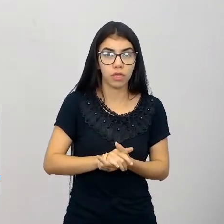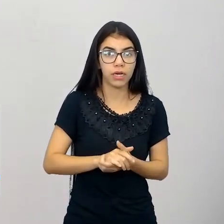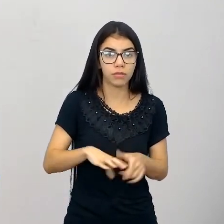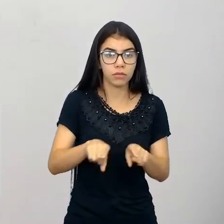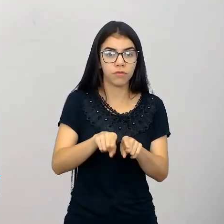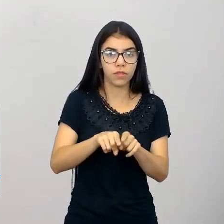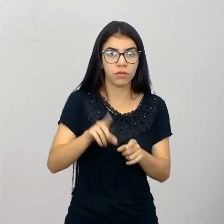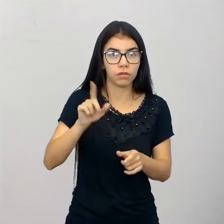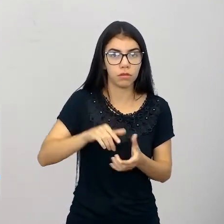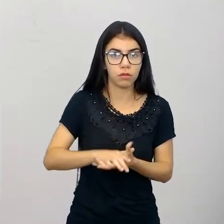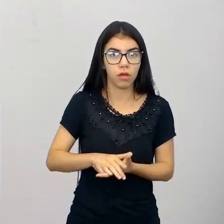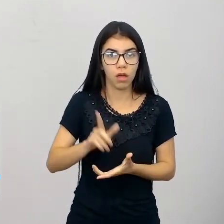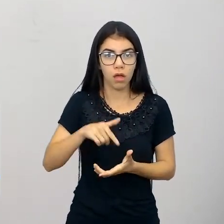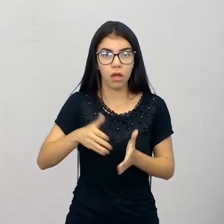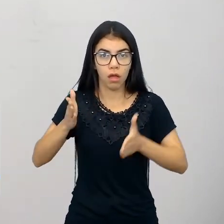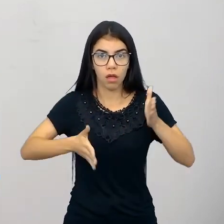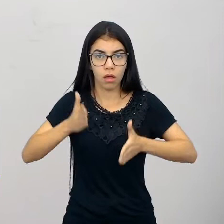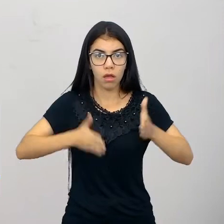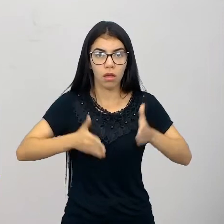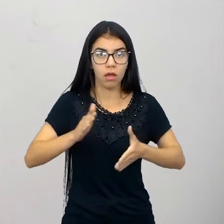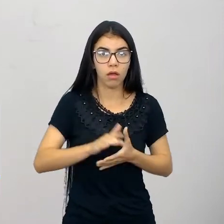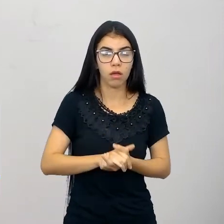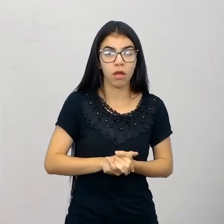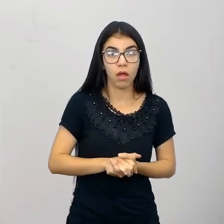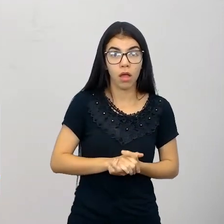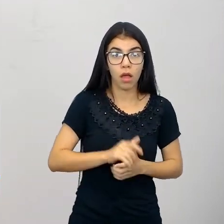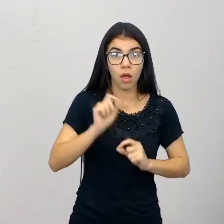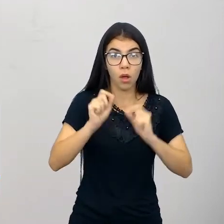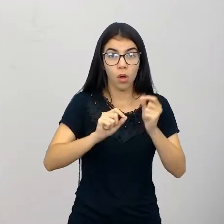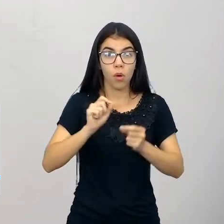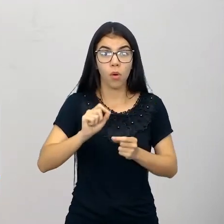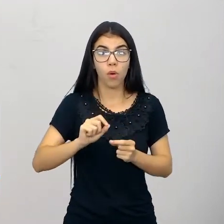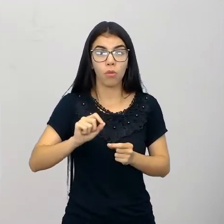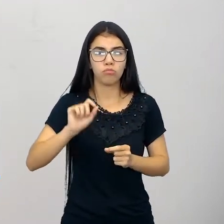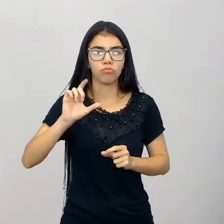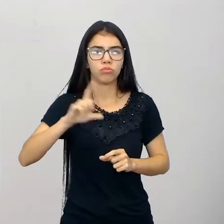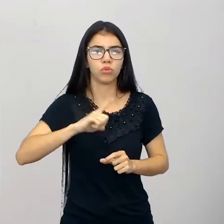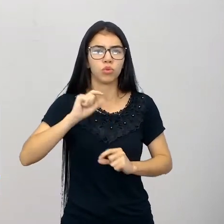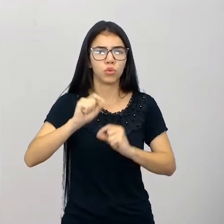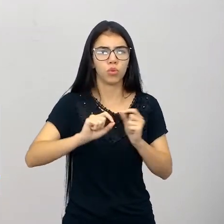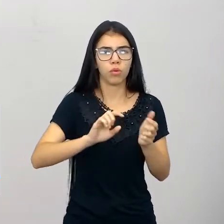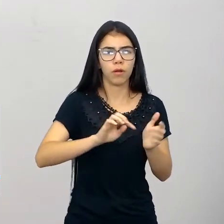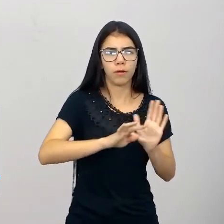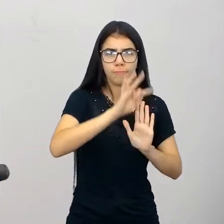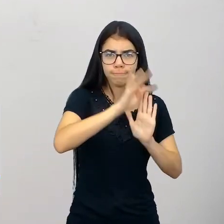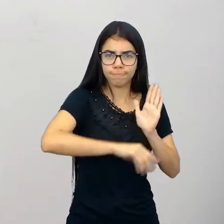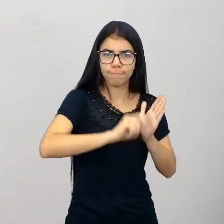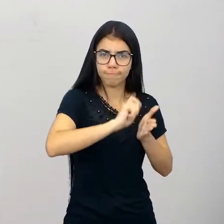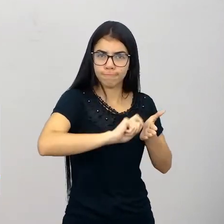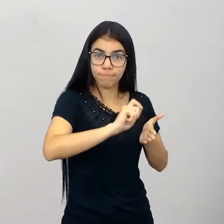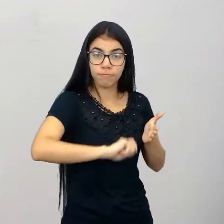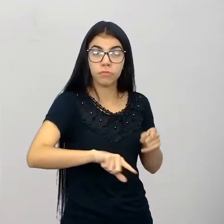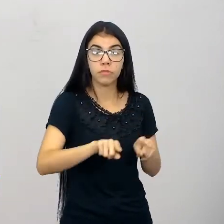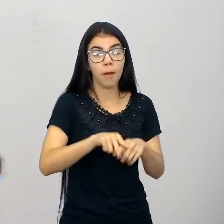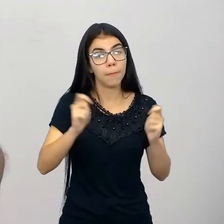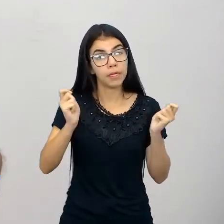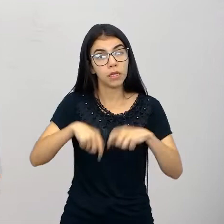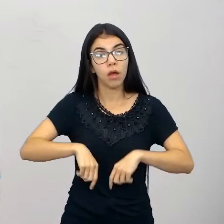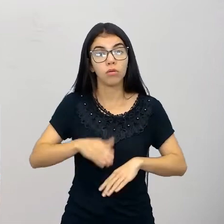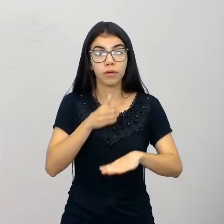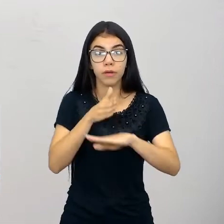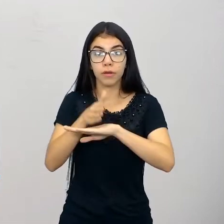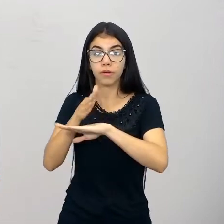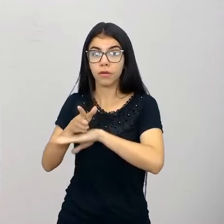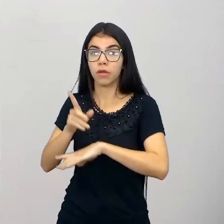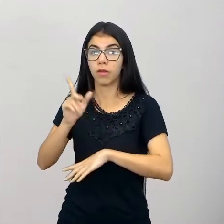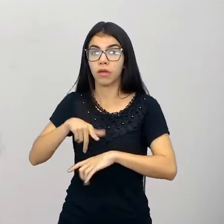fazia mais sentido numa época em que havia texto escrito e que o texto escrito possibilitava acesso